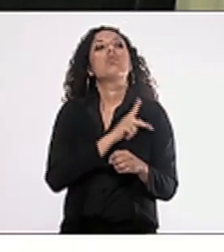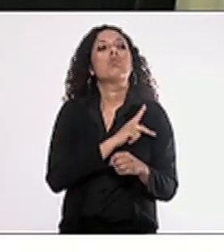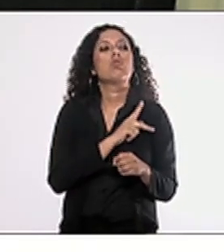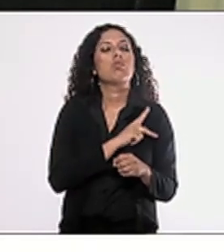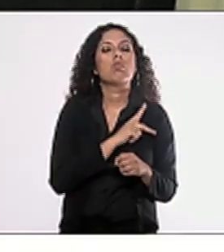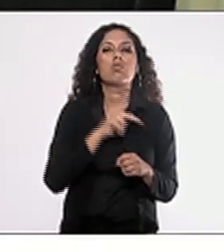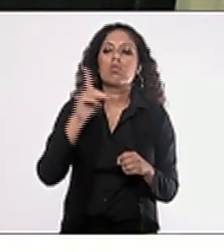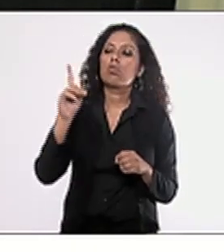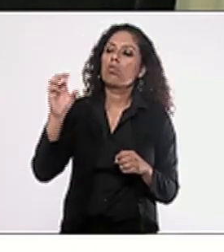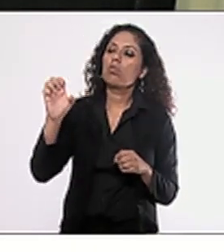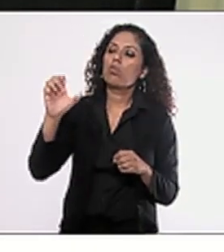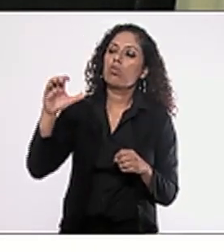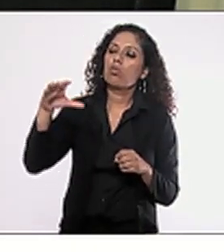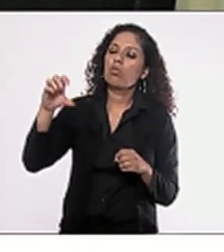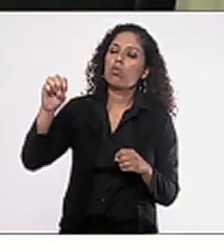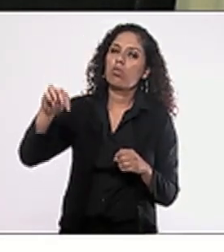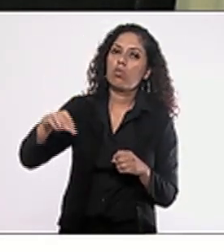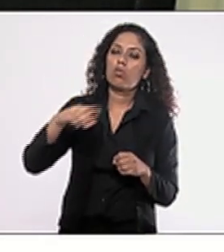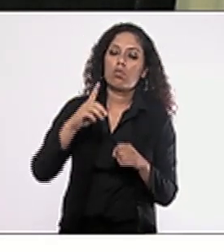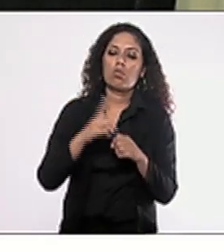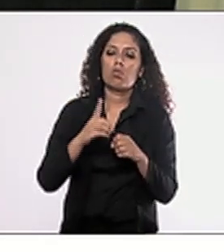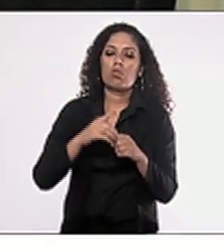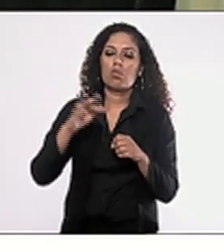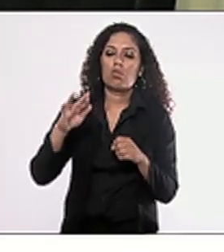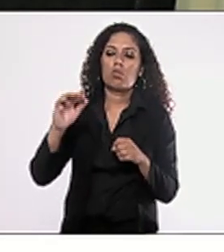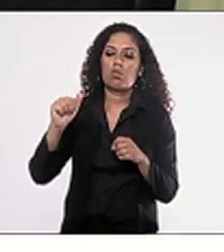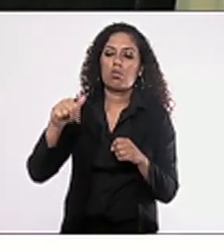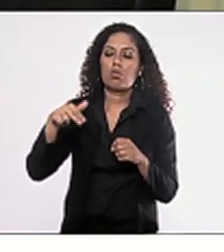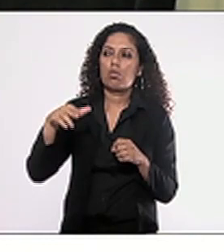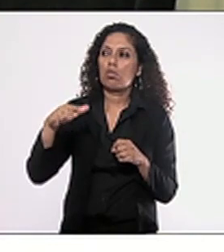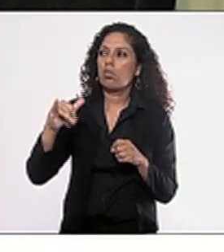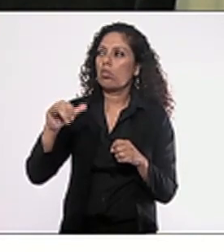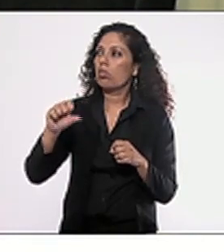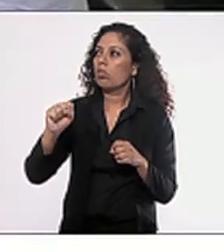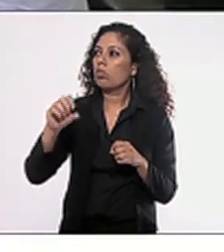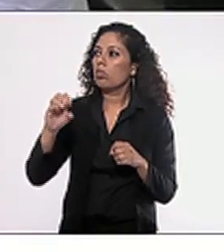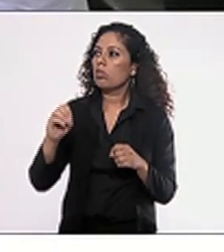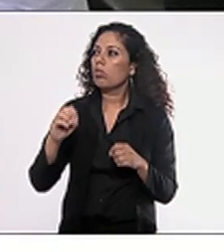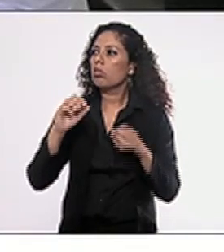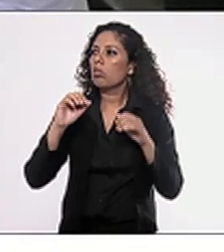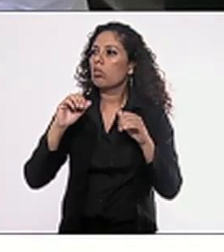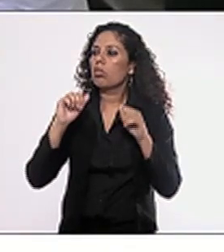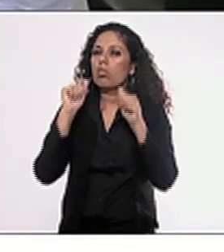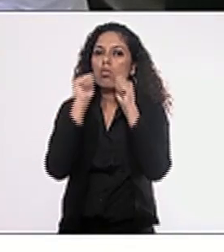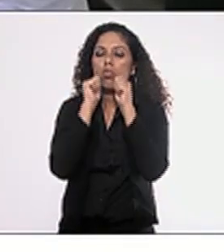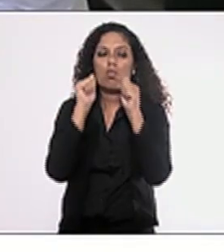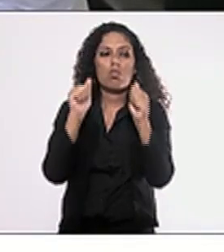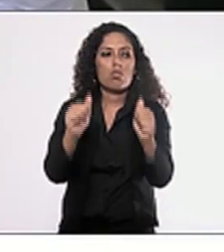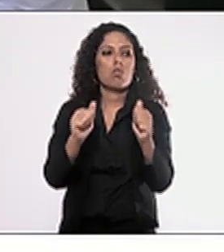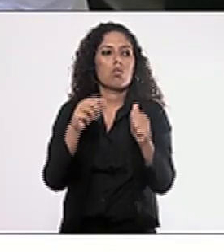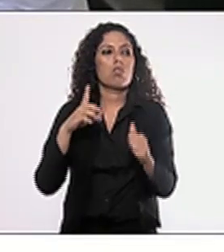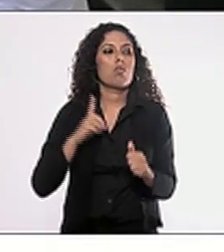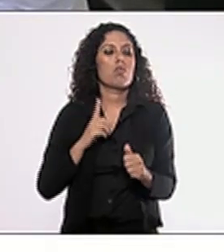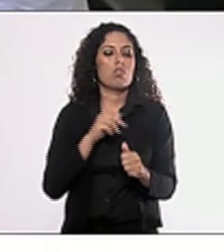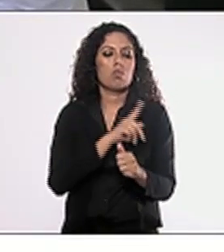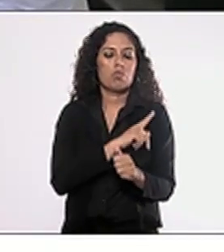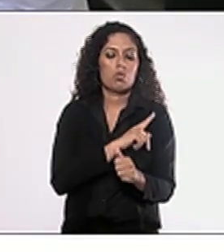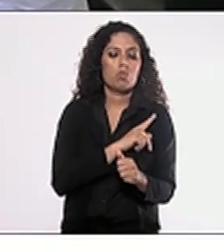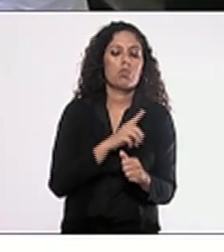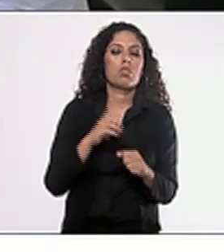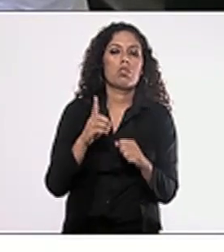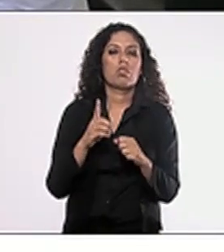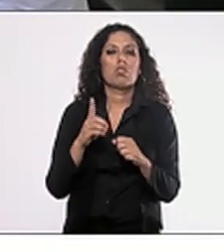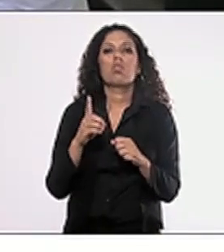DECOM, doutor Francisco Messias Neto, assessor parlamentar da Defensoria Pública do Estado do Rio de Janeiro, senhora